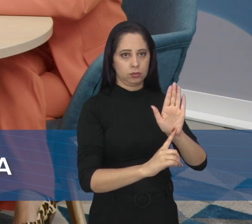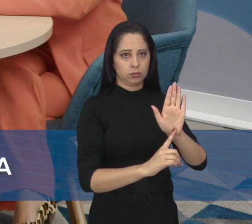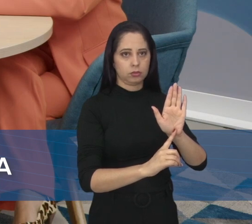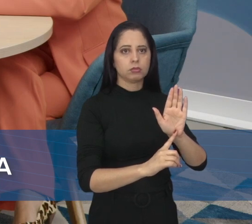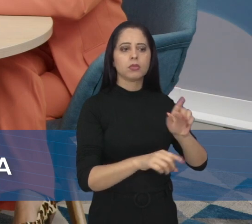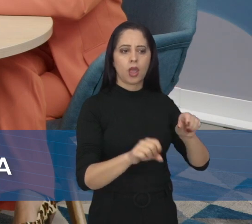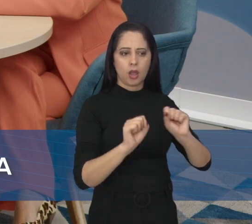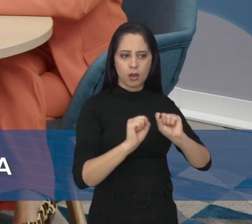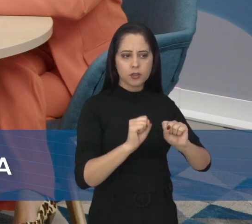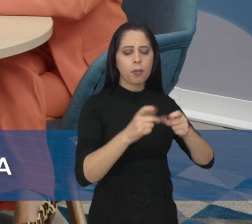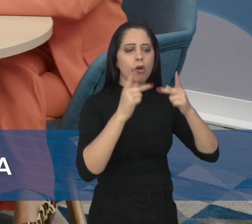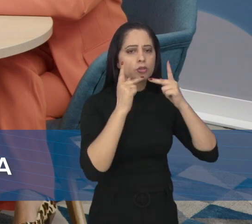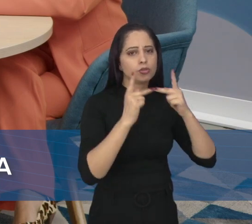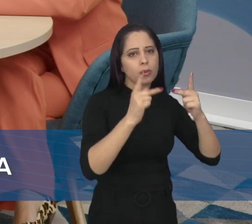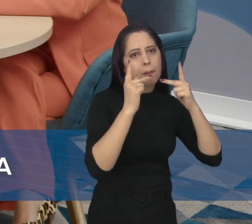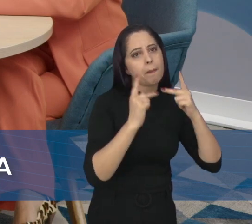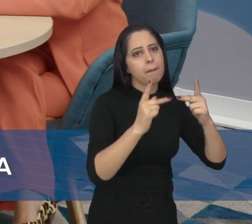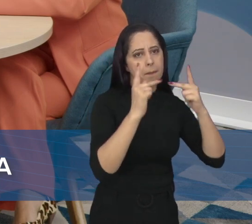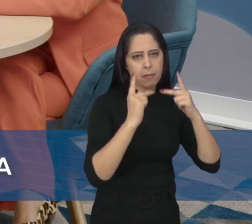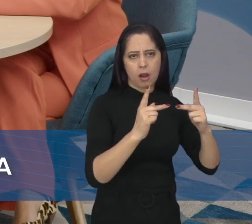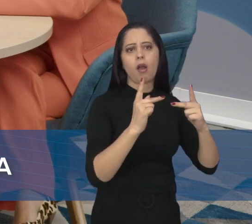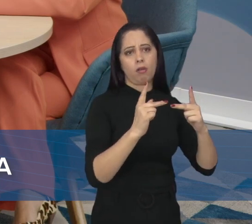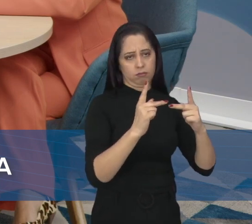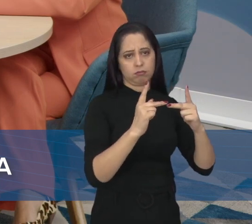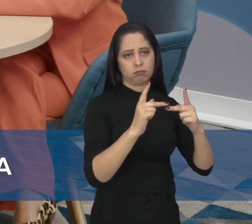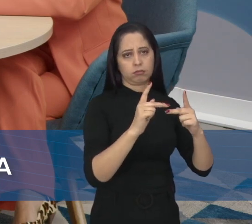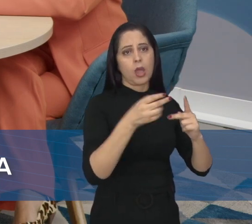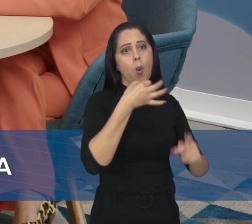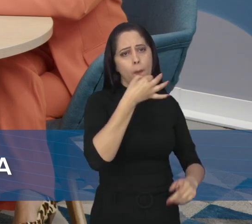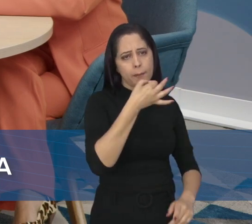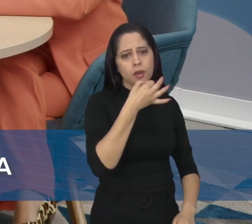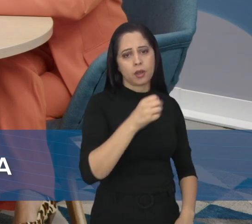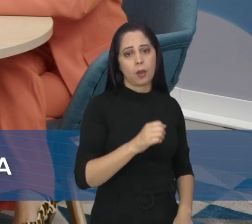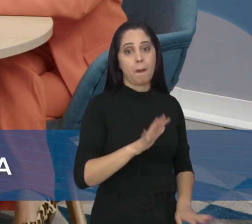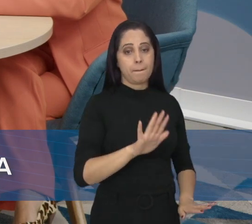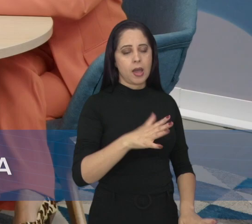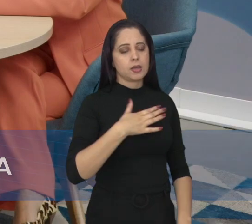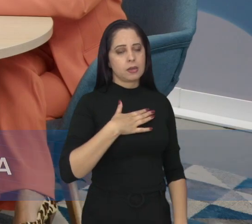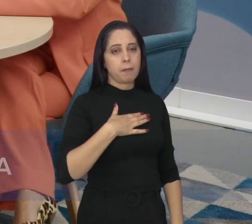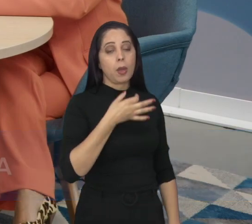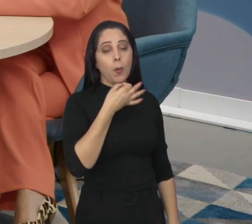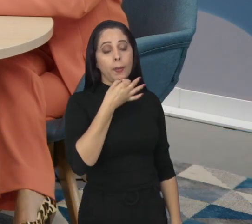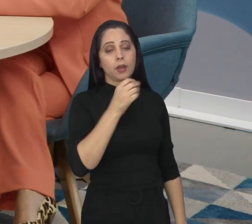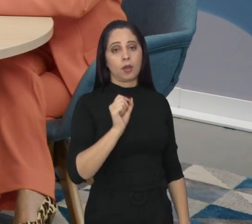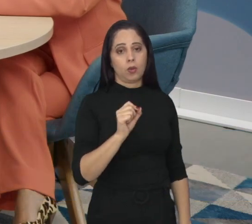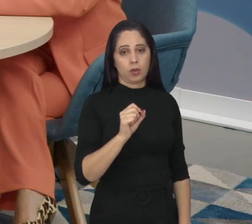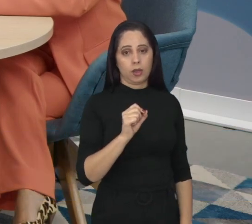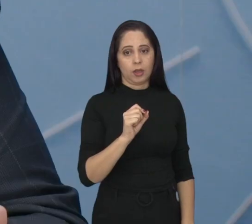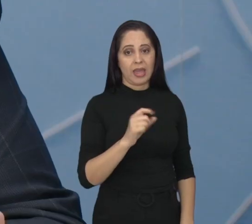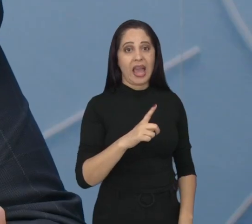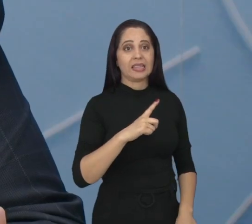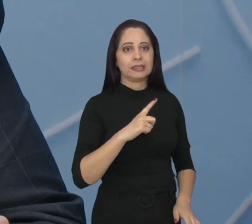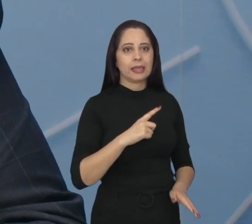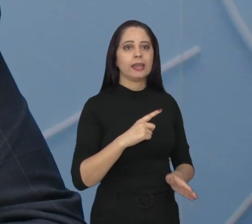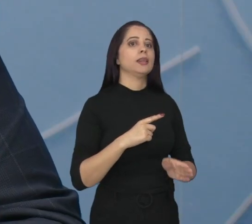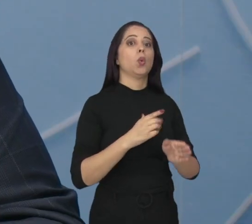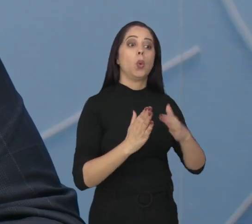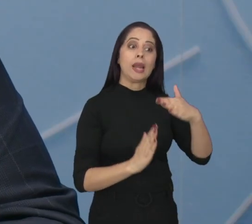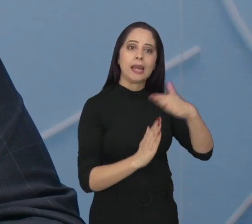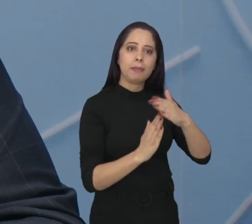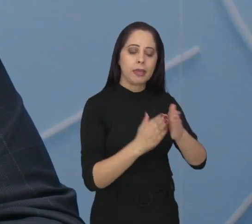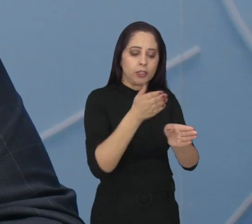atrair pessoas e utilizar-se de todos os argumentos possíveis. Eu particularmente acredito que existe uma linha tênue